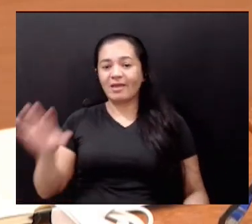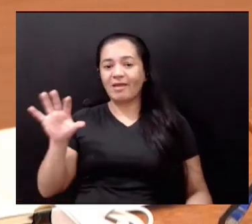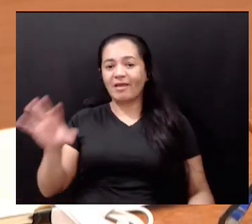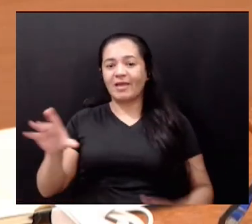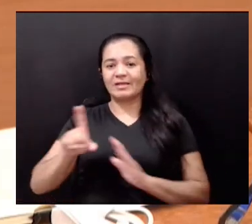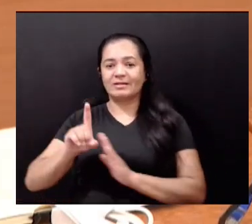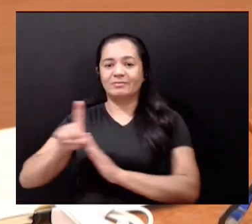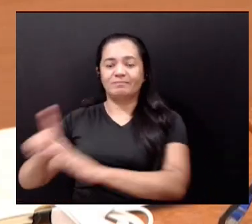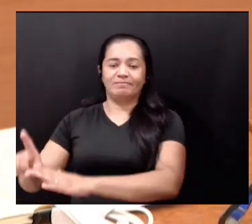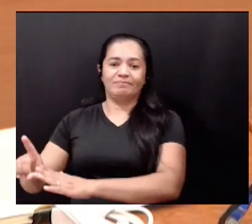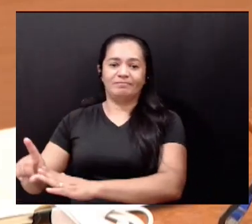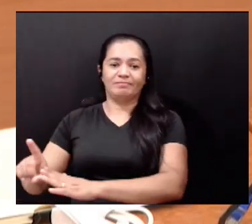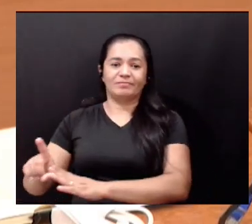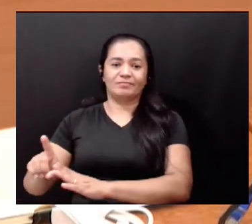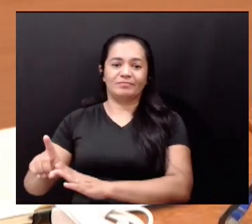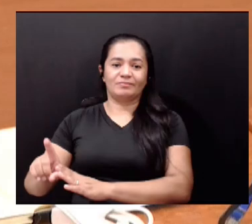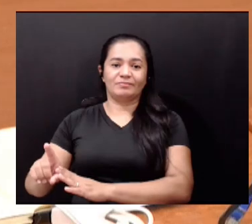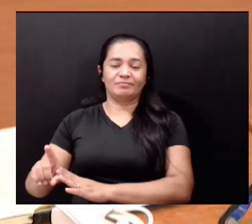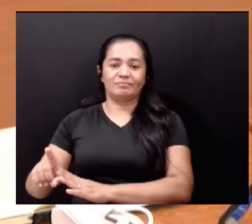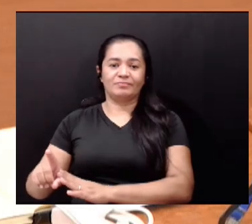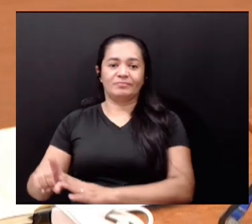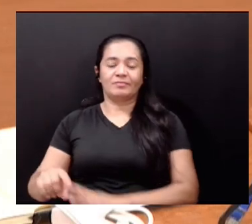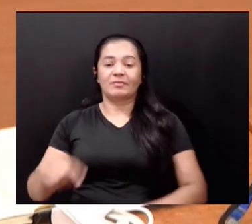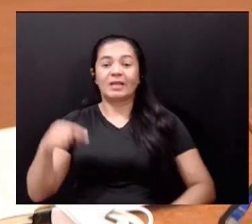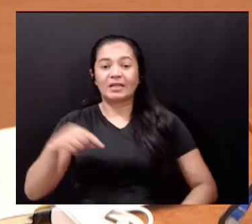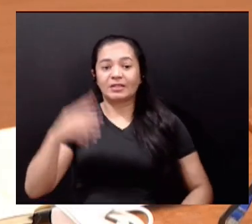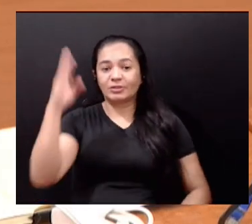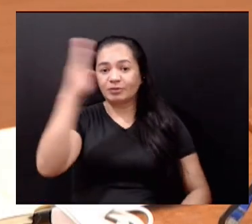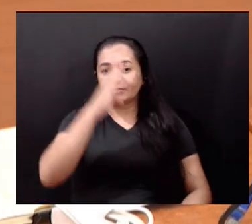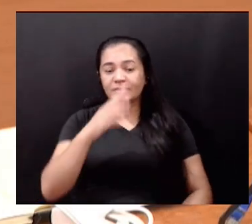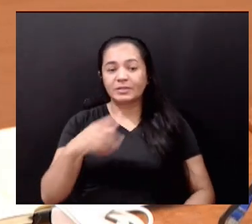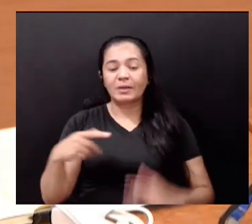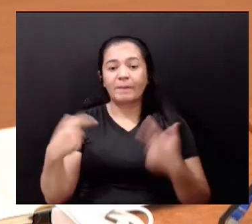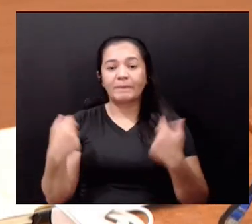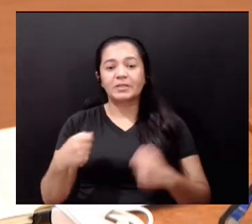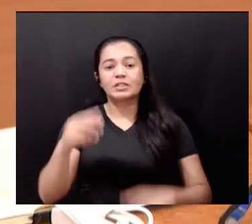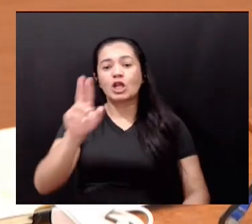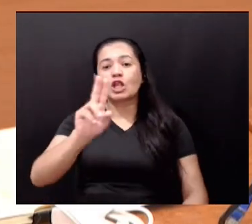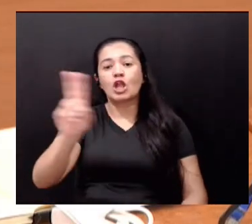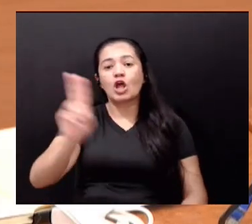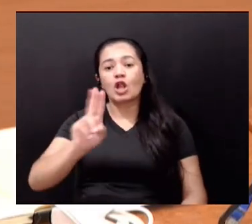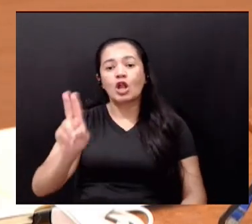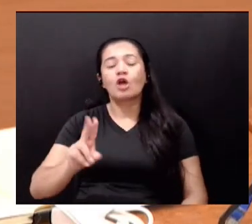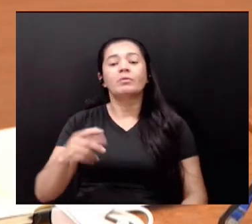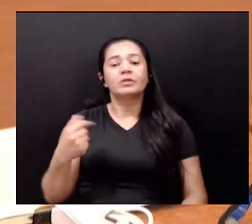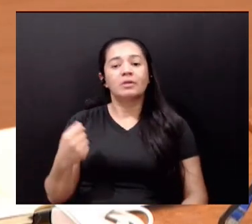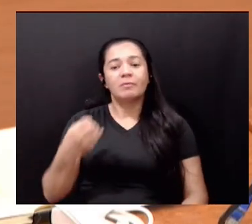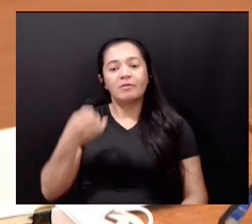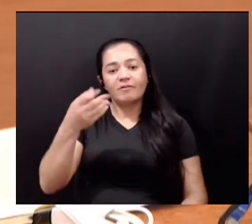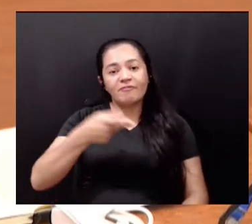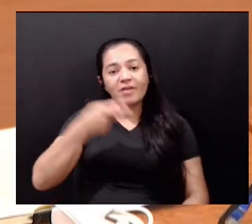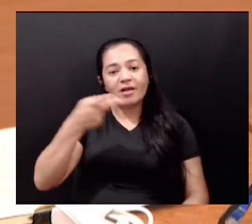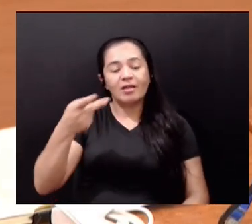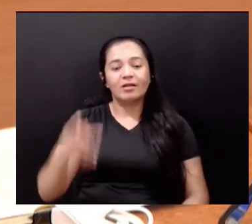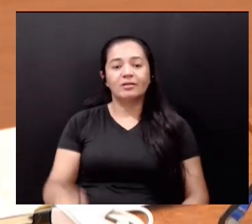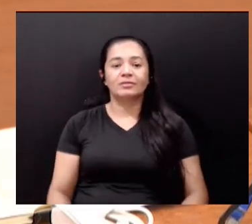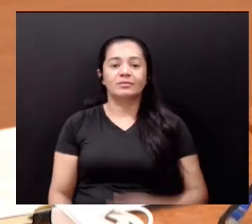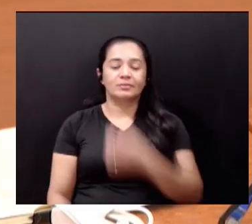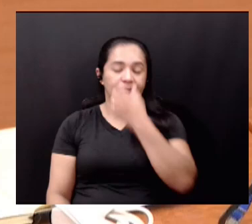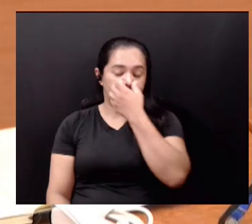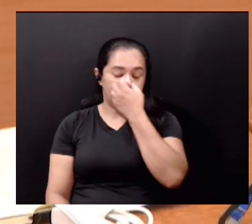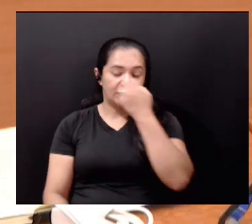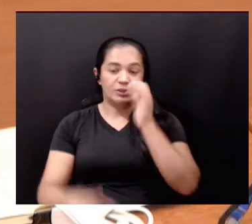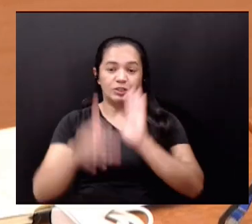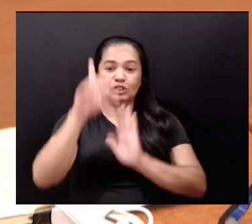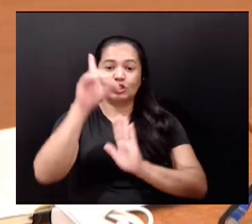que nós temos aqui no país. E é preciso dar nome aos bois. Porque, quando a gente fala dos direitos das mulheres, num país